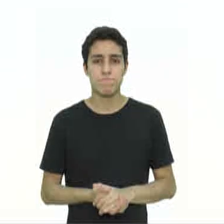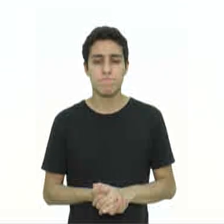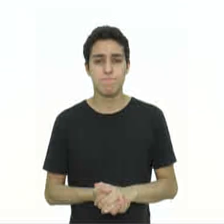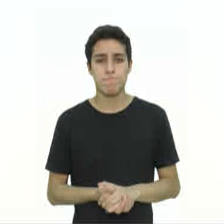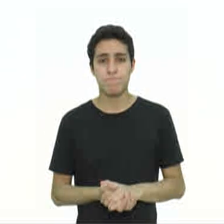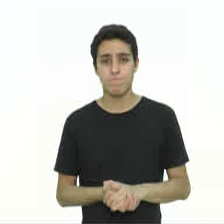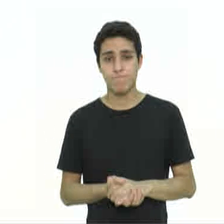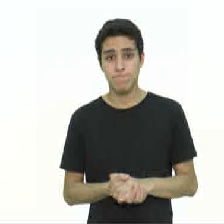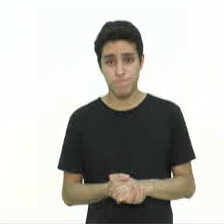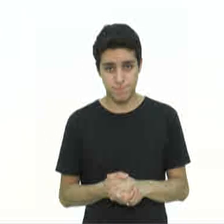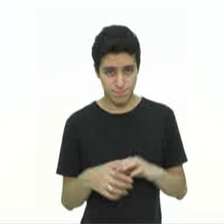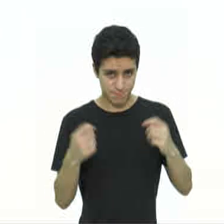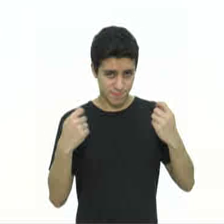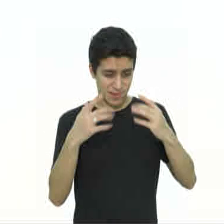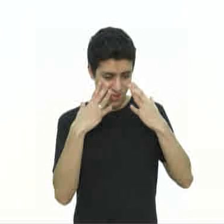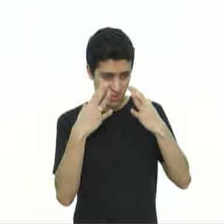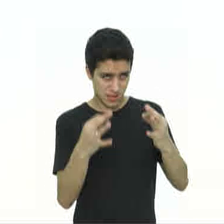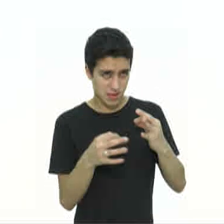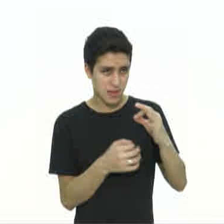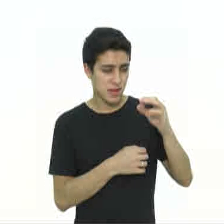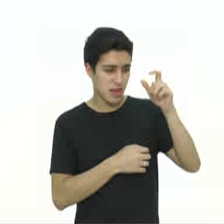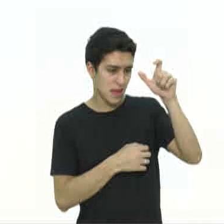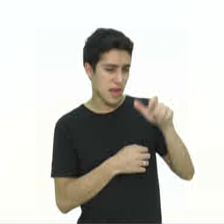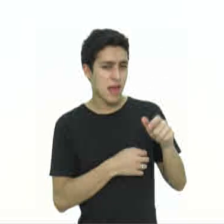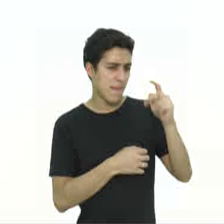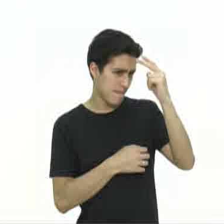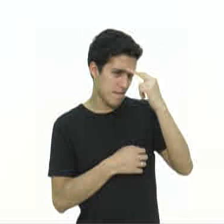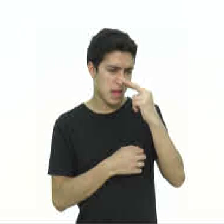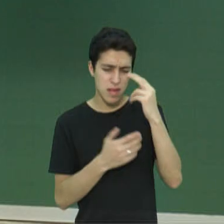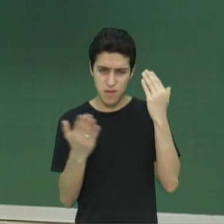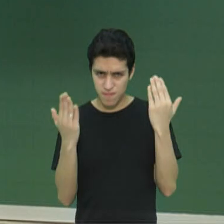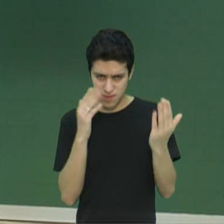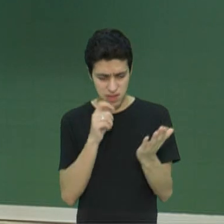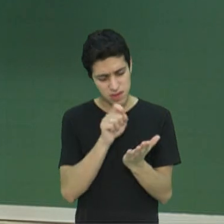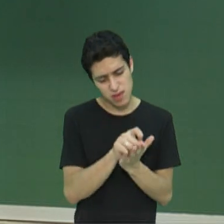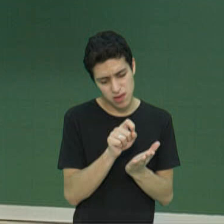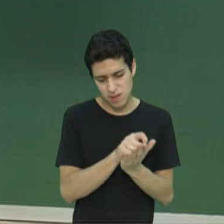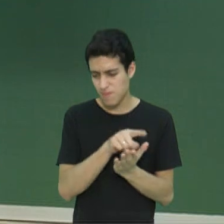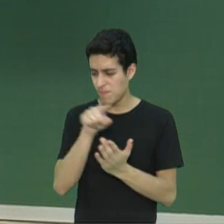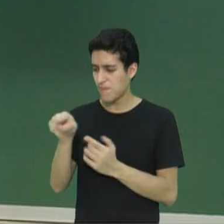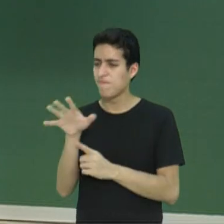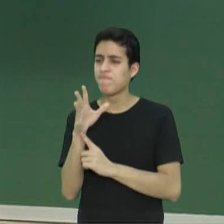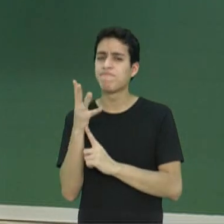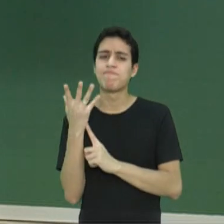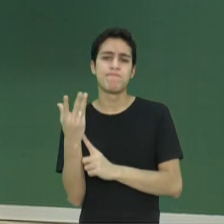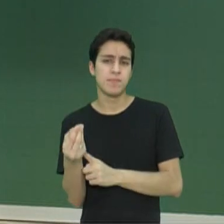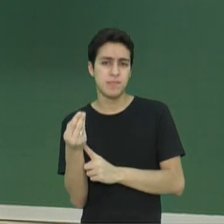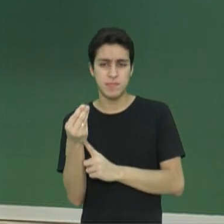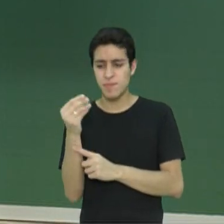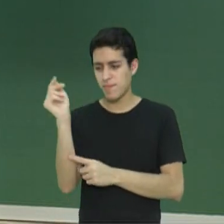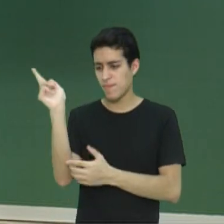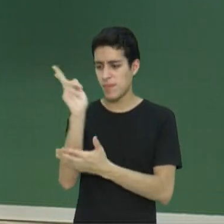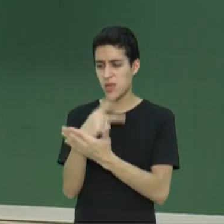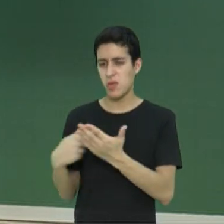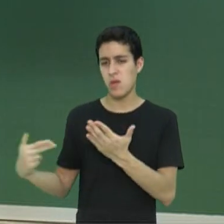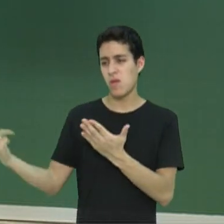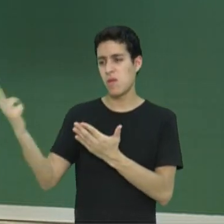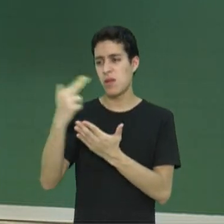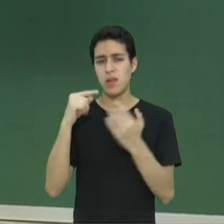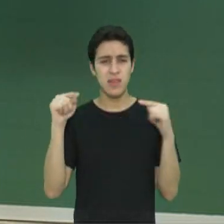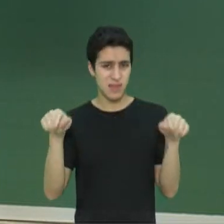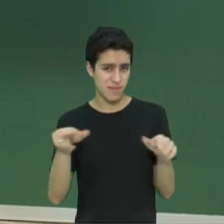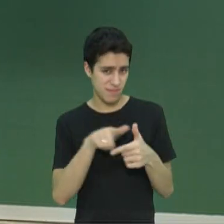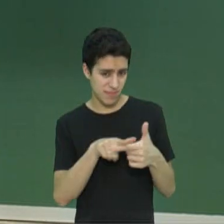O que nós temos que destacar? Platão está comparando a escrita com uma arte, a pintura. Isso já é um